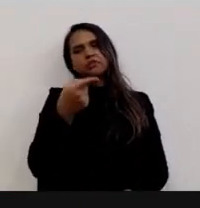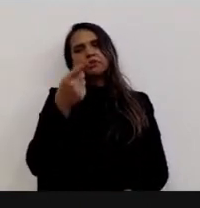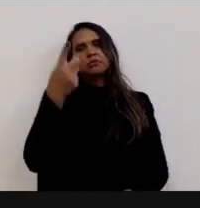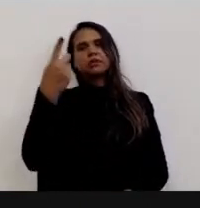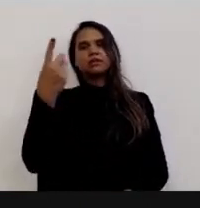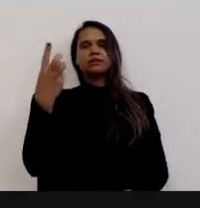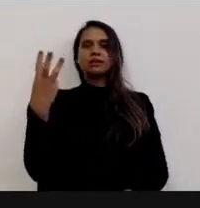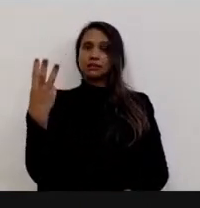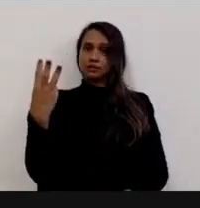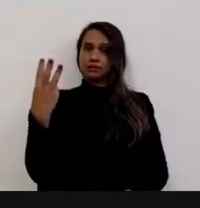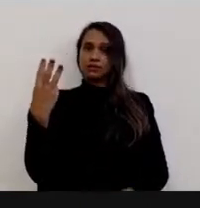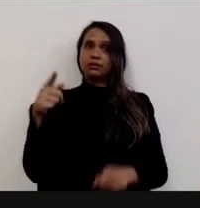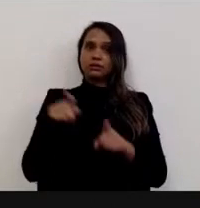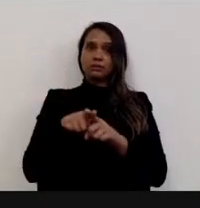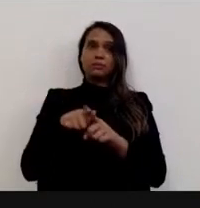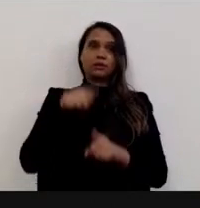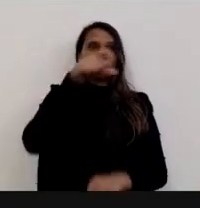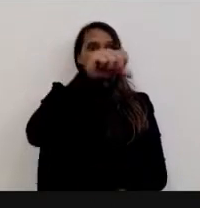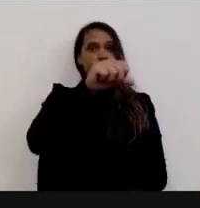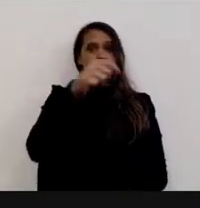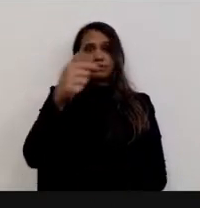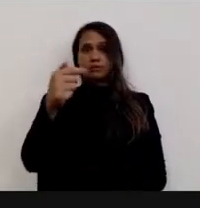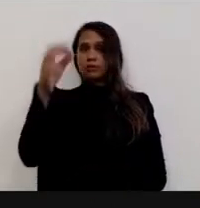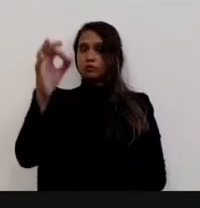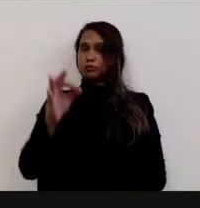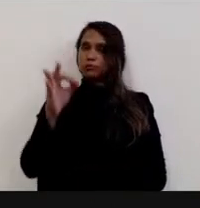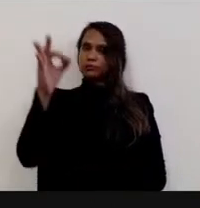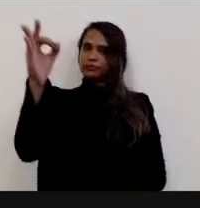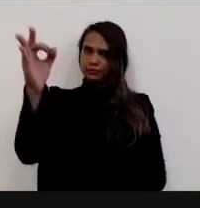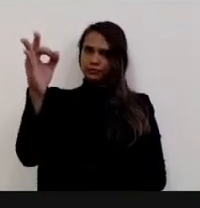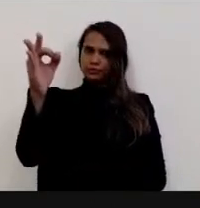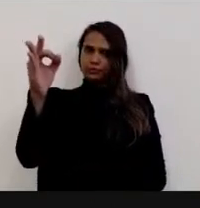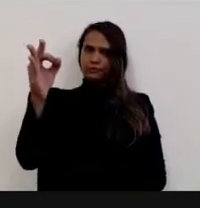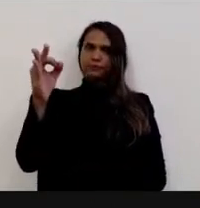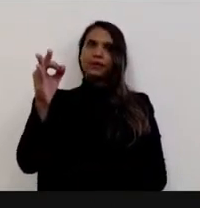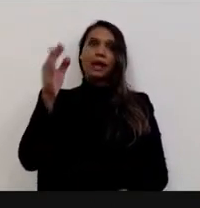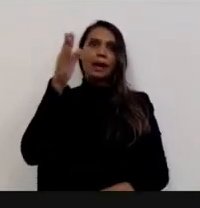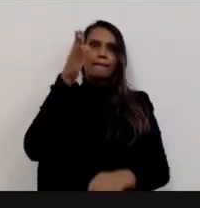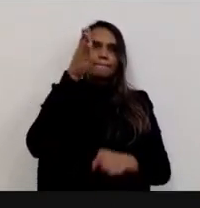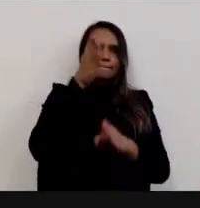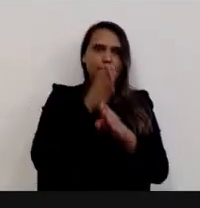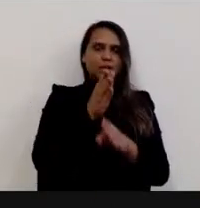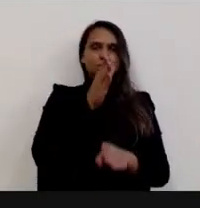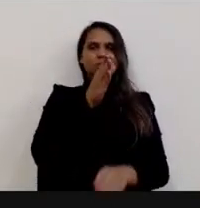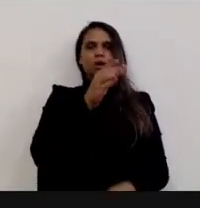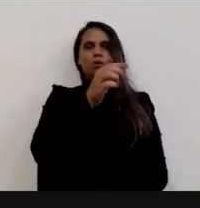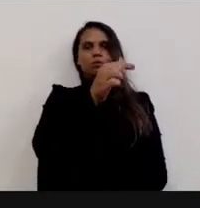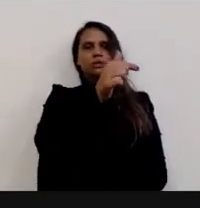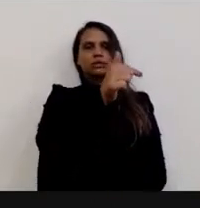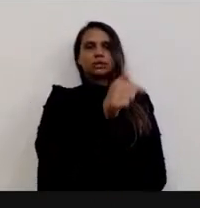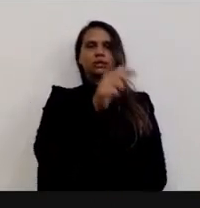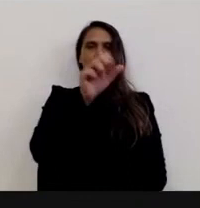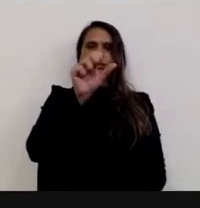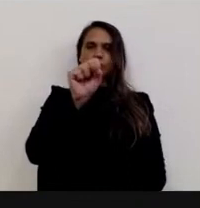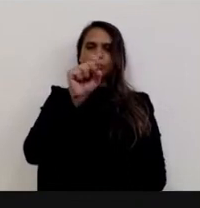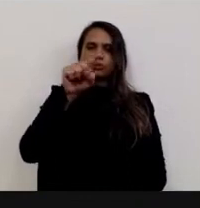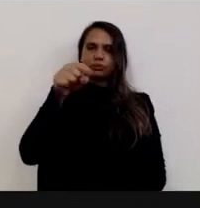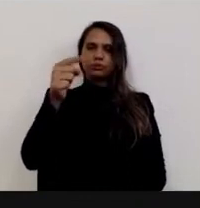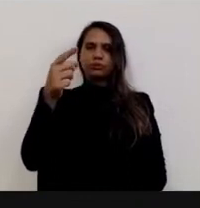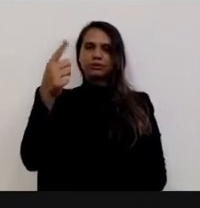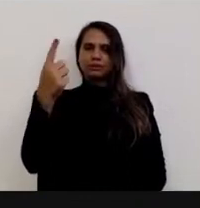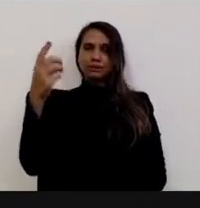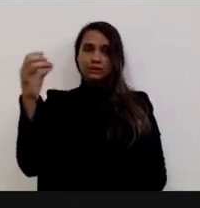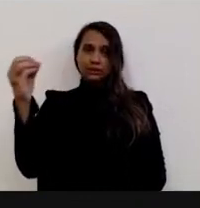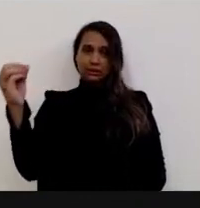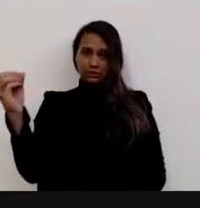e 97%, a precisão entre 78% e 100%, e o recall entre 86% e